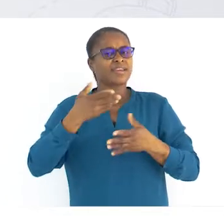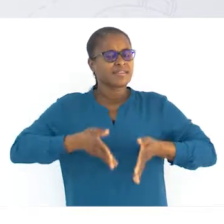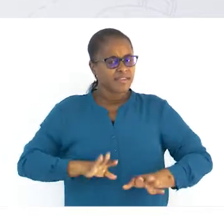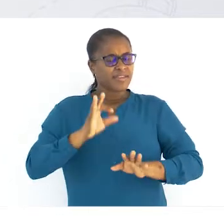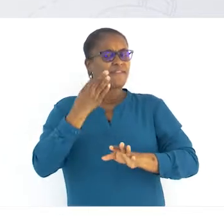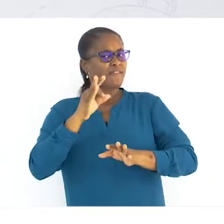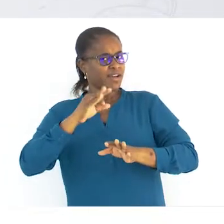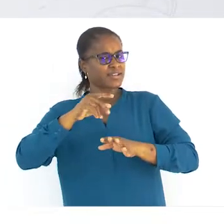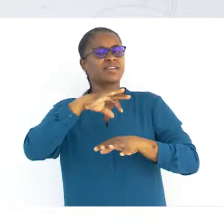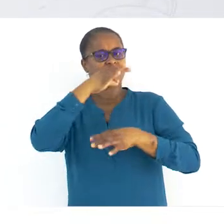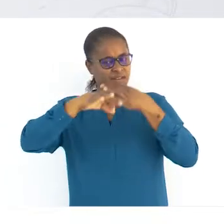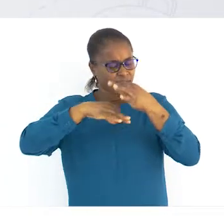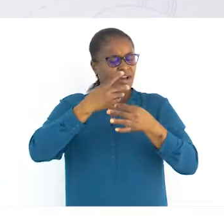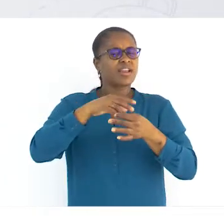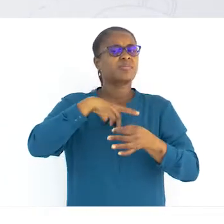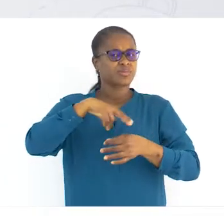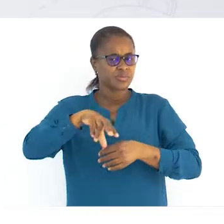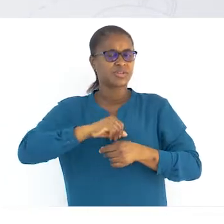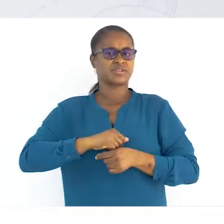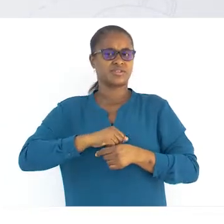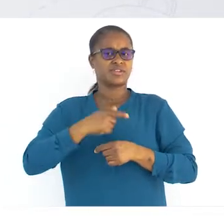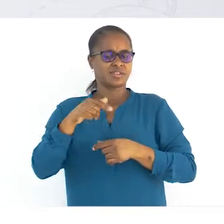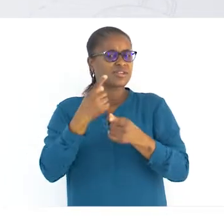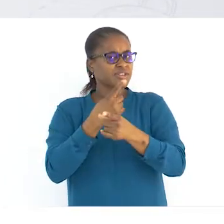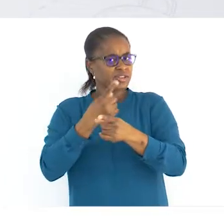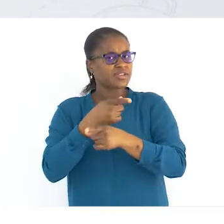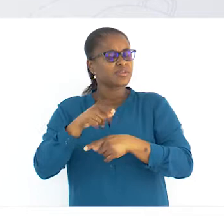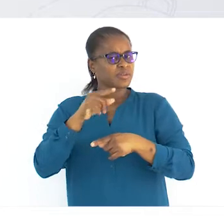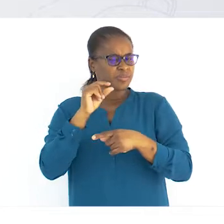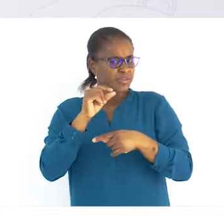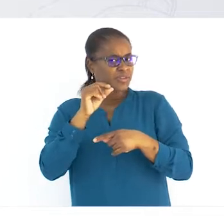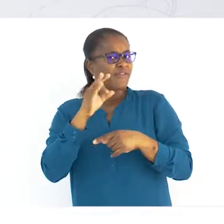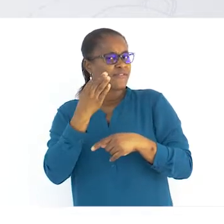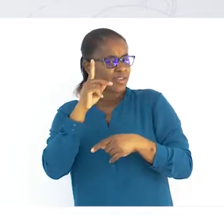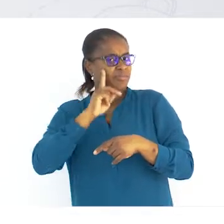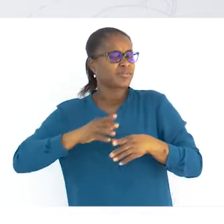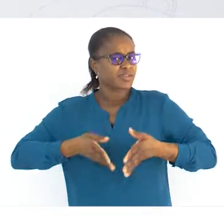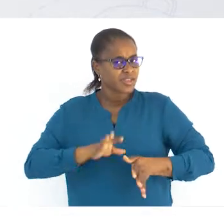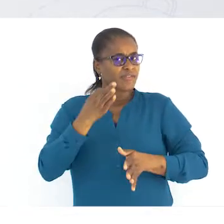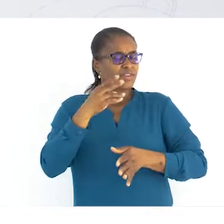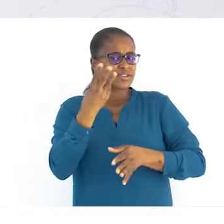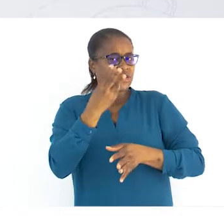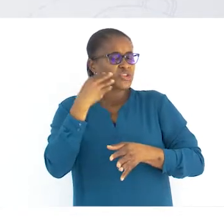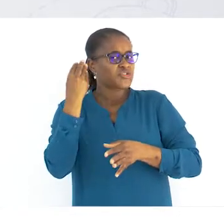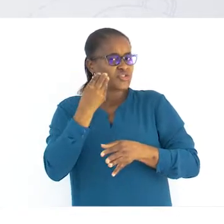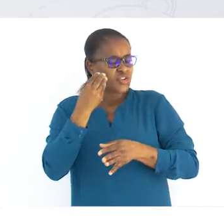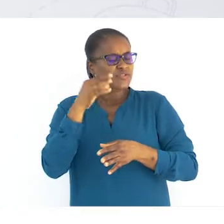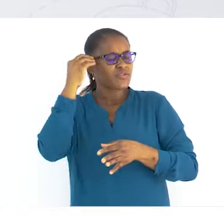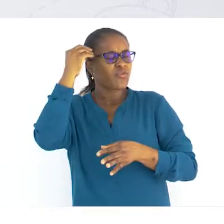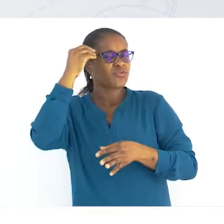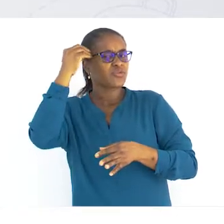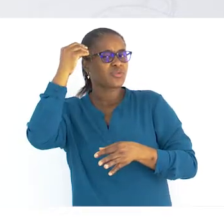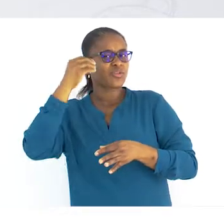pronúncia característica de francesa. Estes 3 jovens sonham com carreiras ligadas